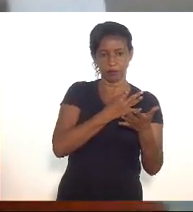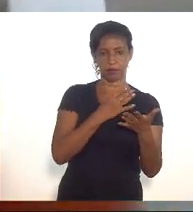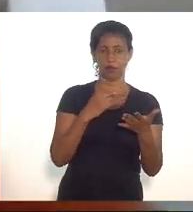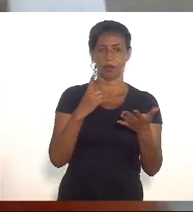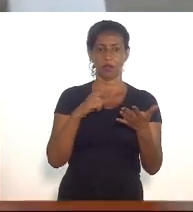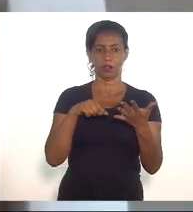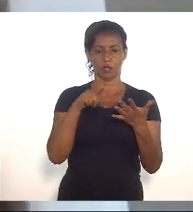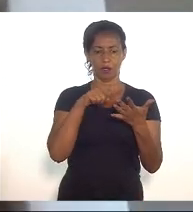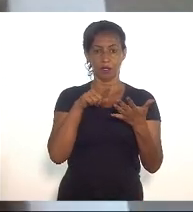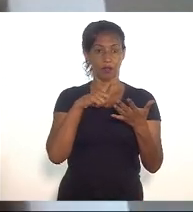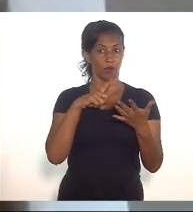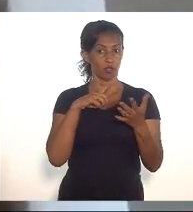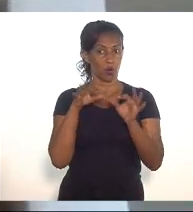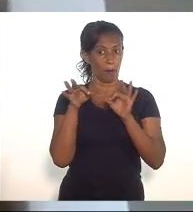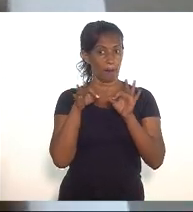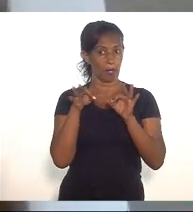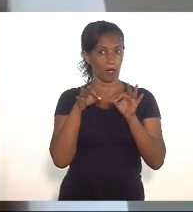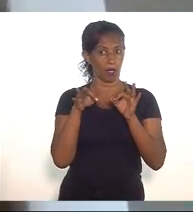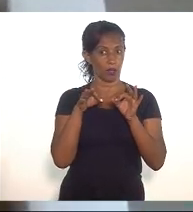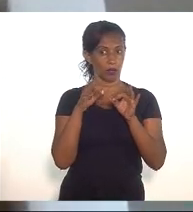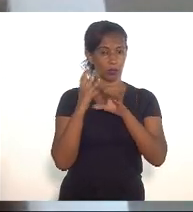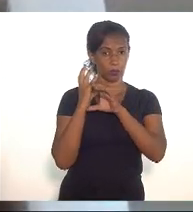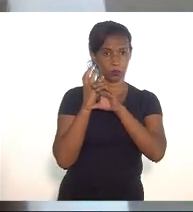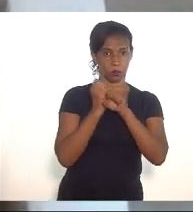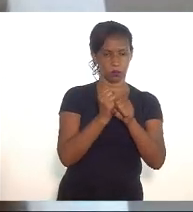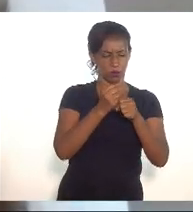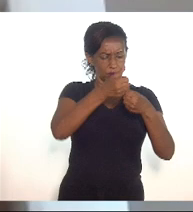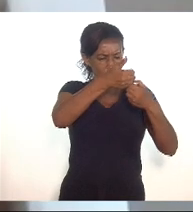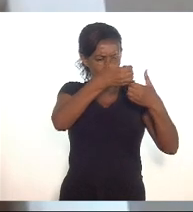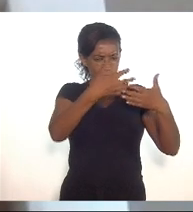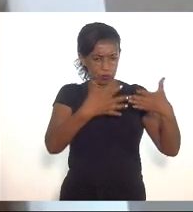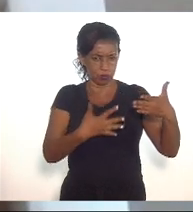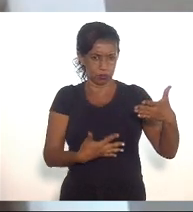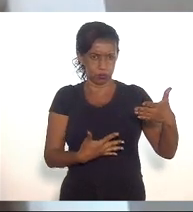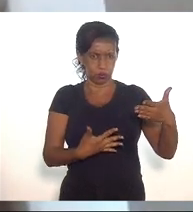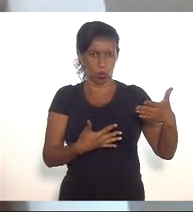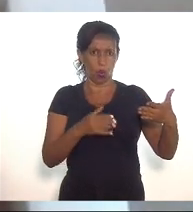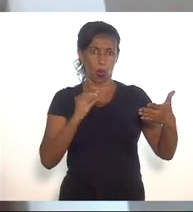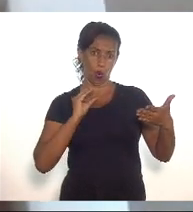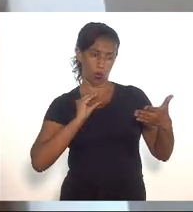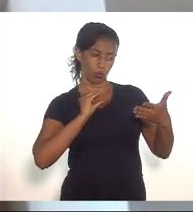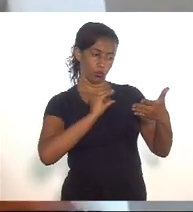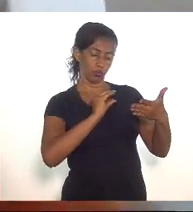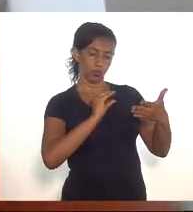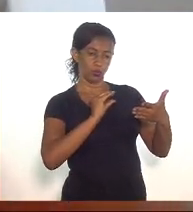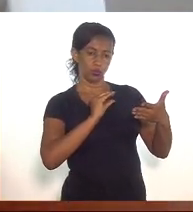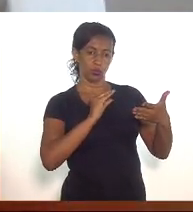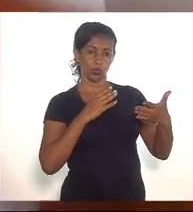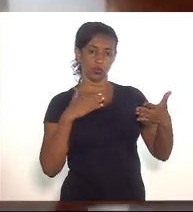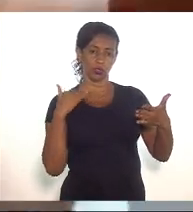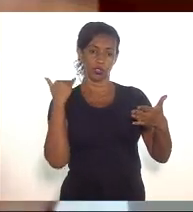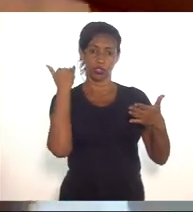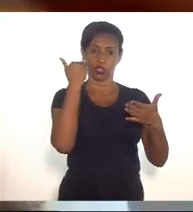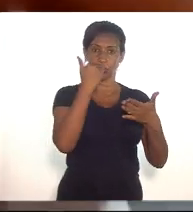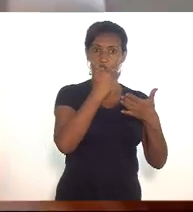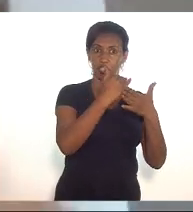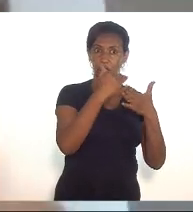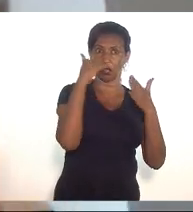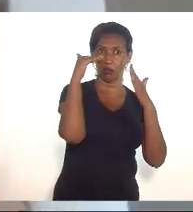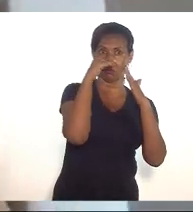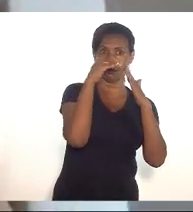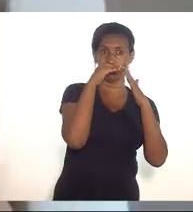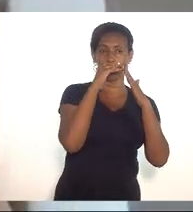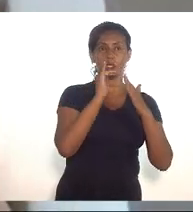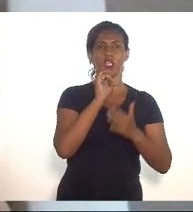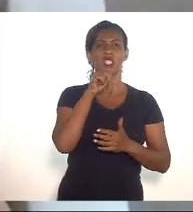um plano orçamentário detalhado ou um plano de investimento, chegando ao nível do